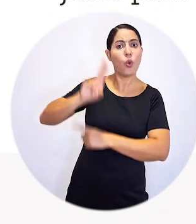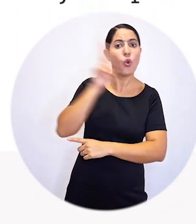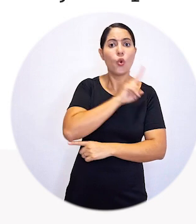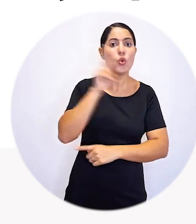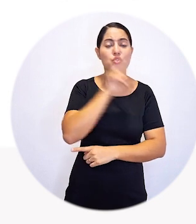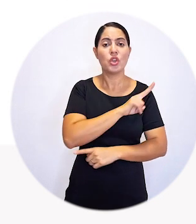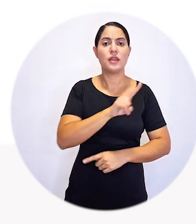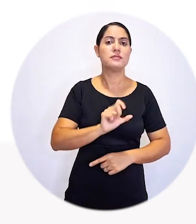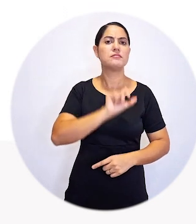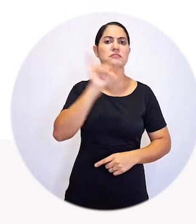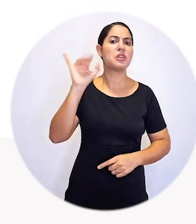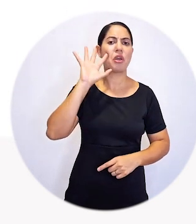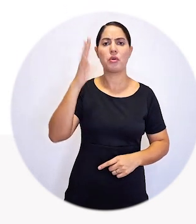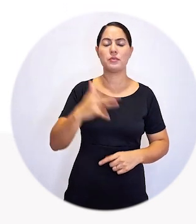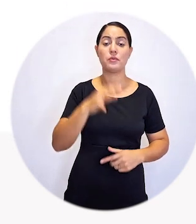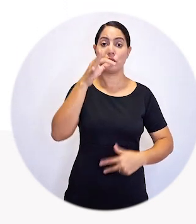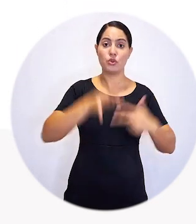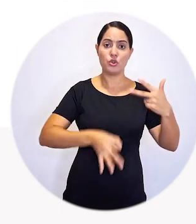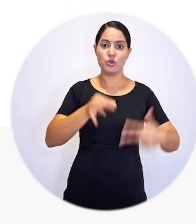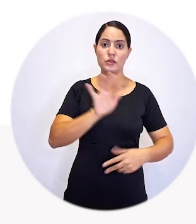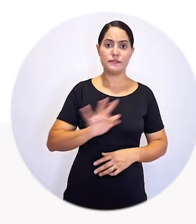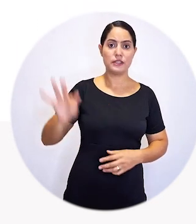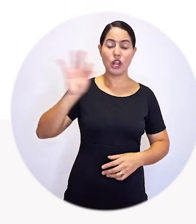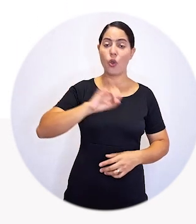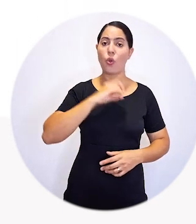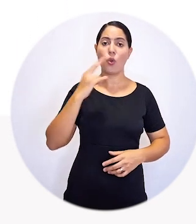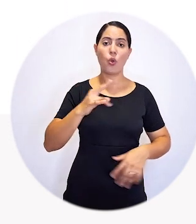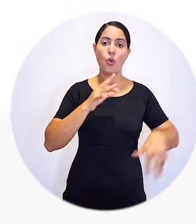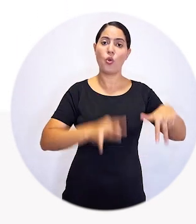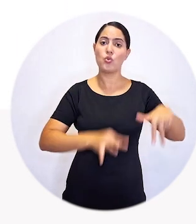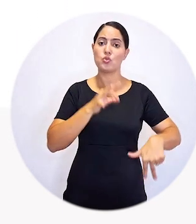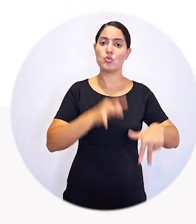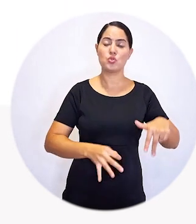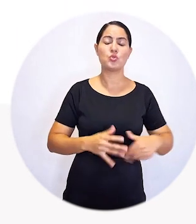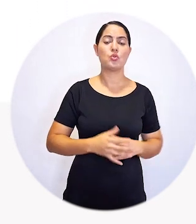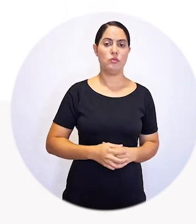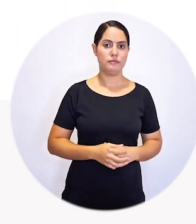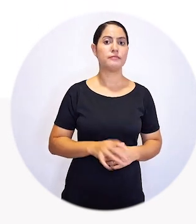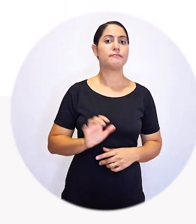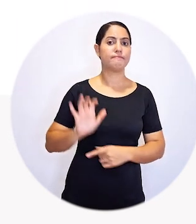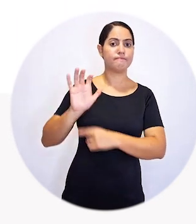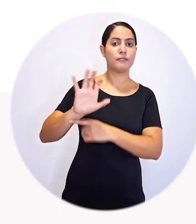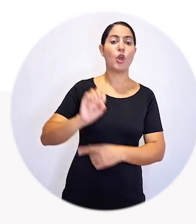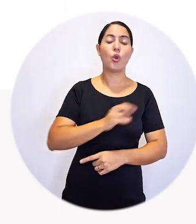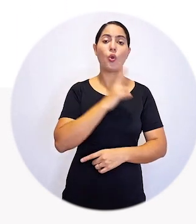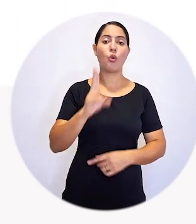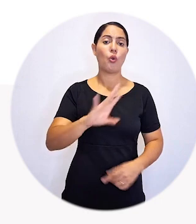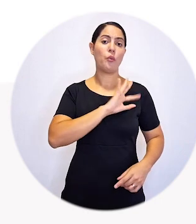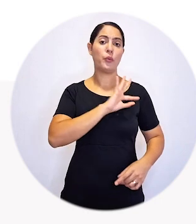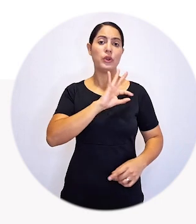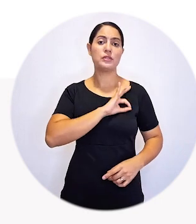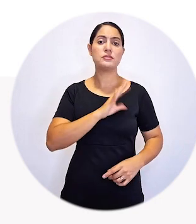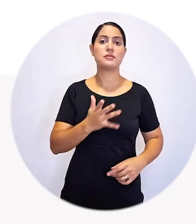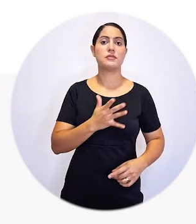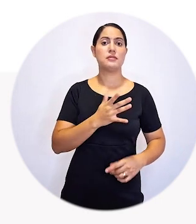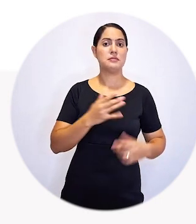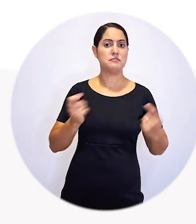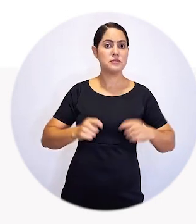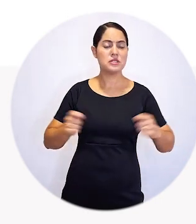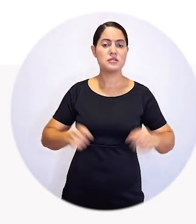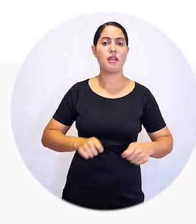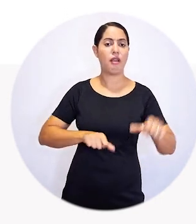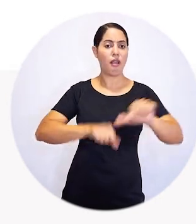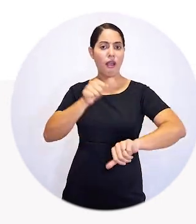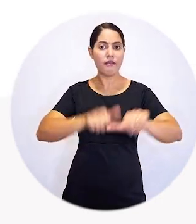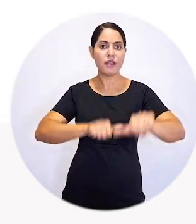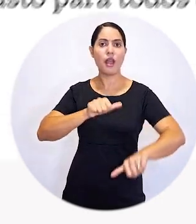que podem ser concedidas por um juiz federal ou estadual ou por uma autoridade policial responsável pelo boletim de ocorrência ou